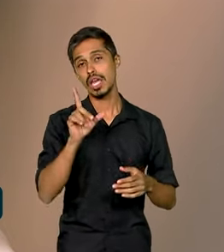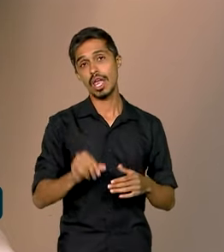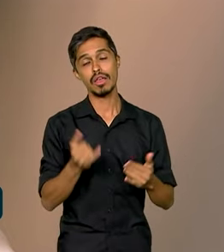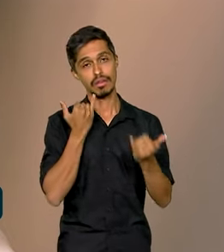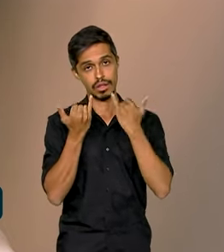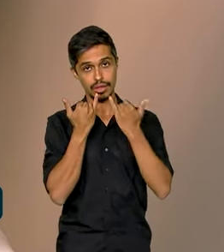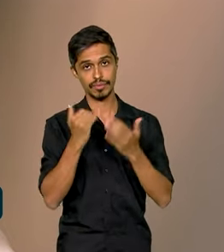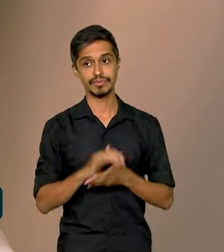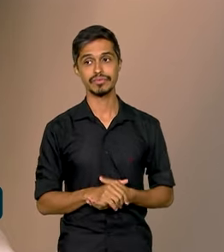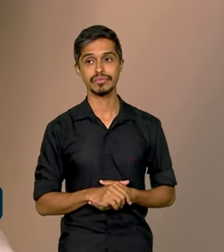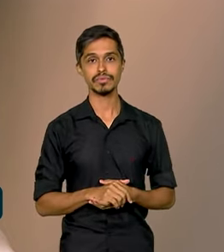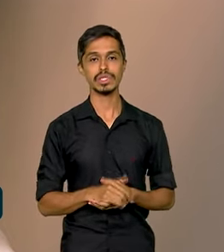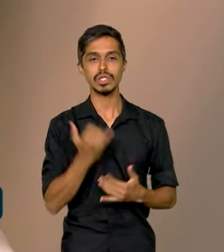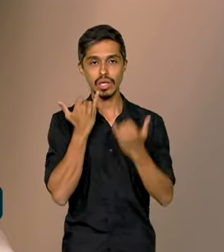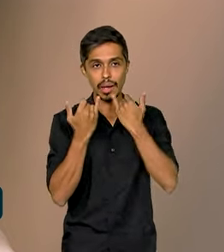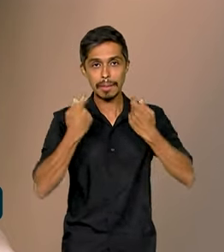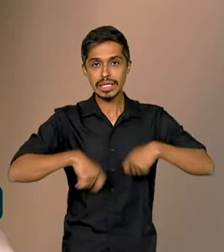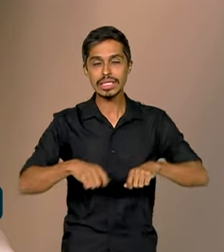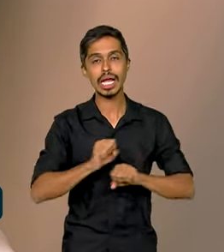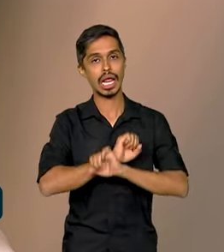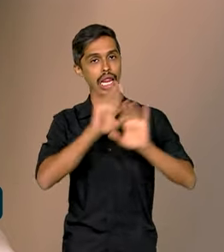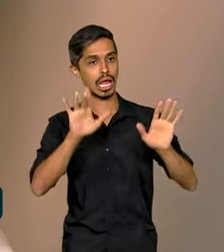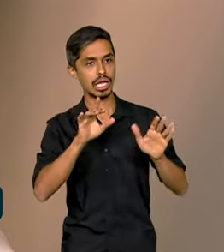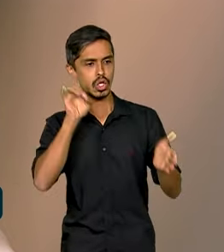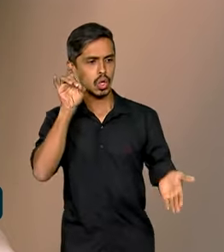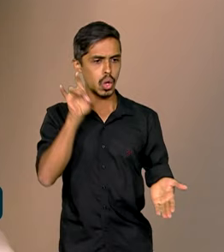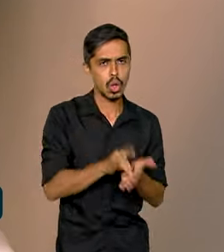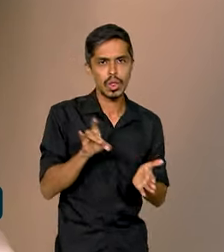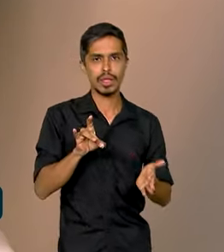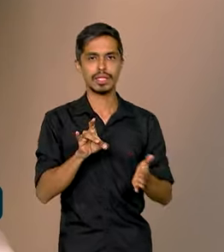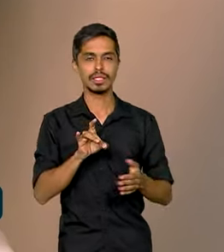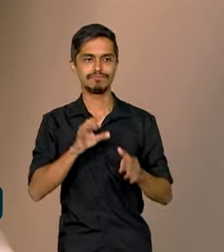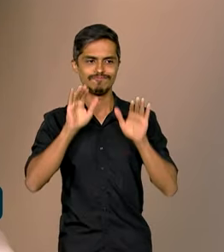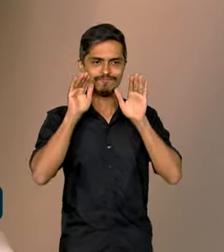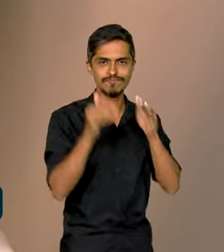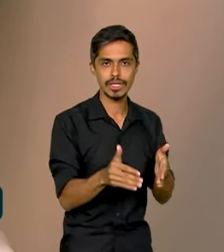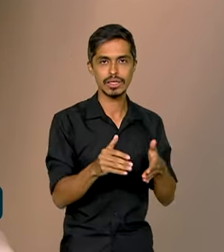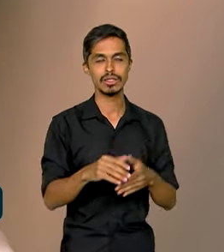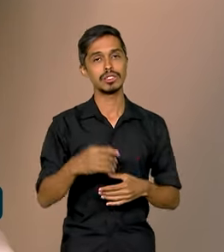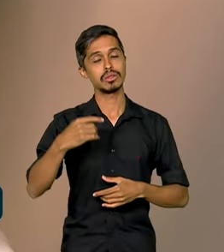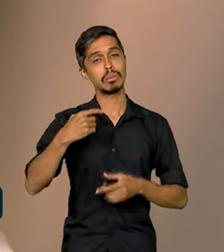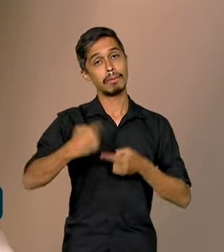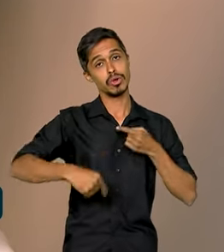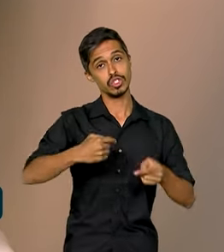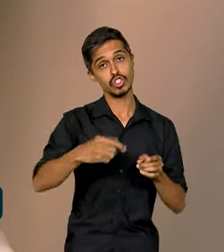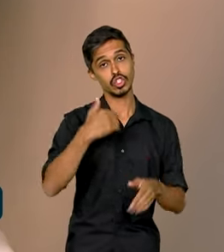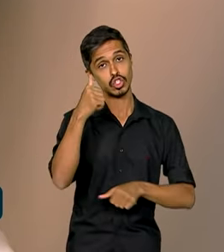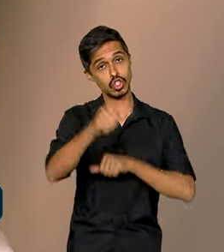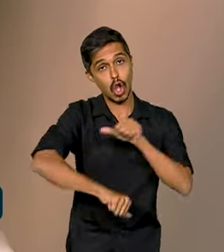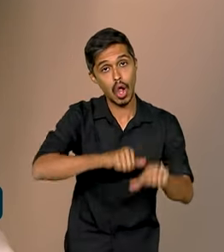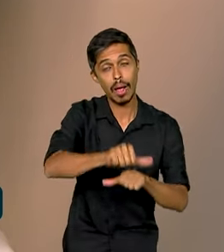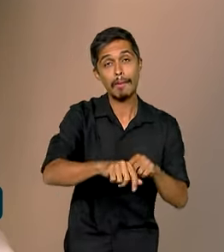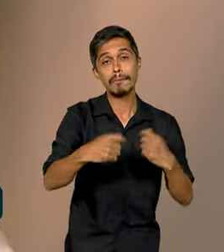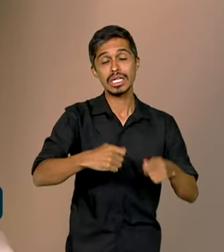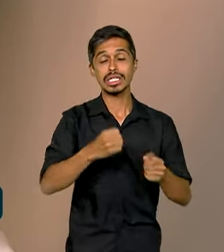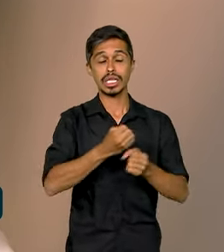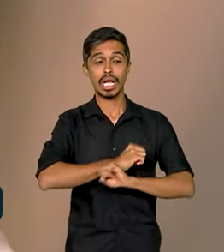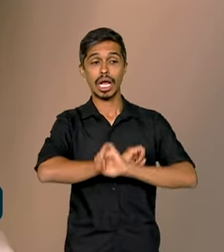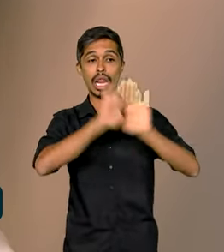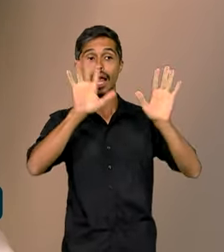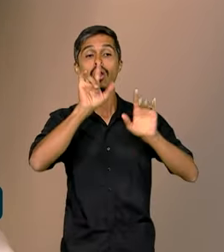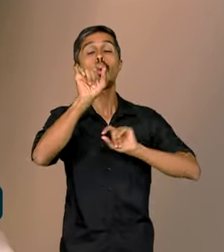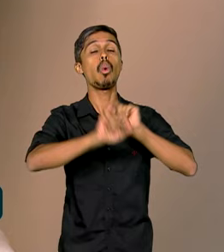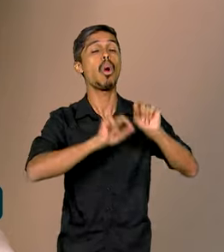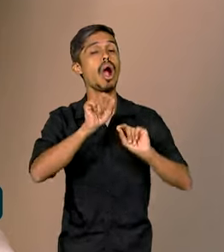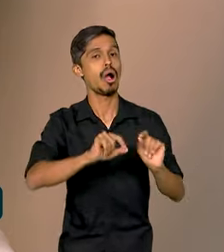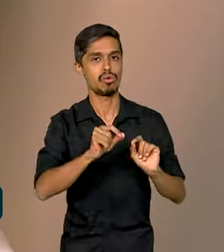a informação ela precisa ser Clara precisa e ostensiva então numa política de troca ele precisa deixar muito clara qual é a política